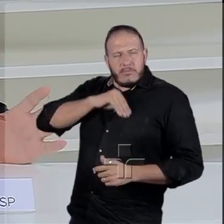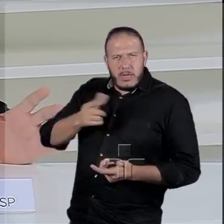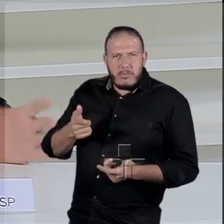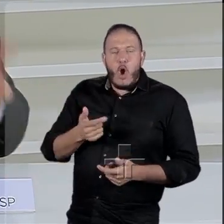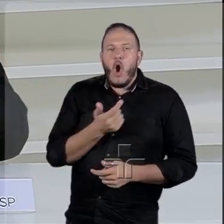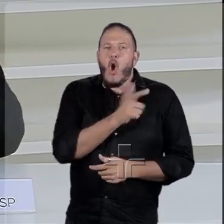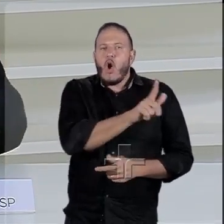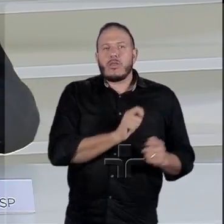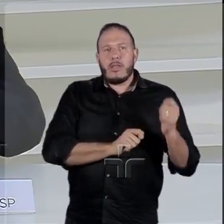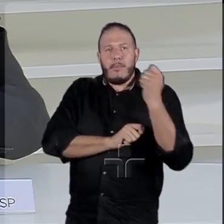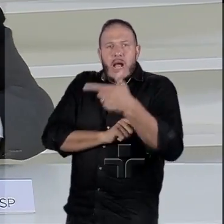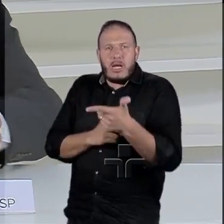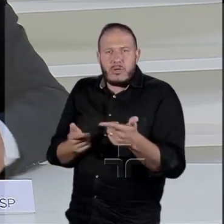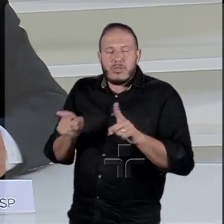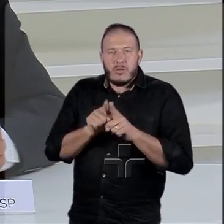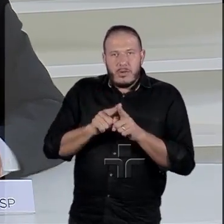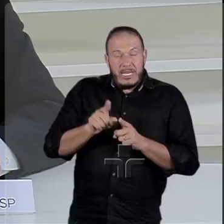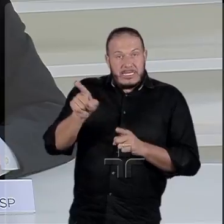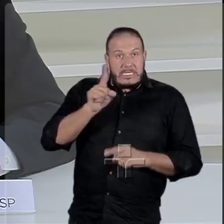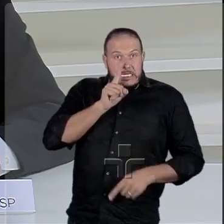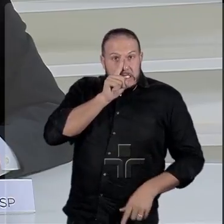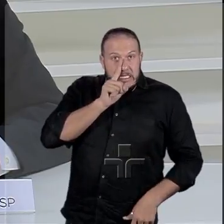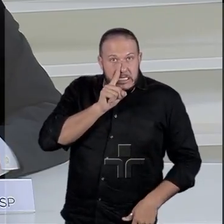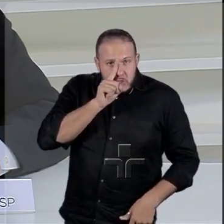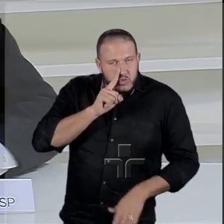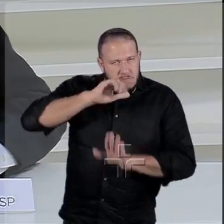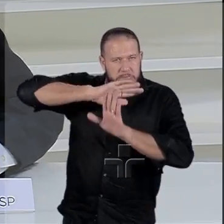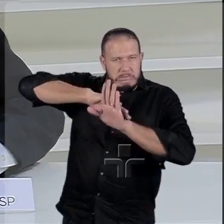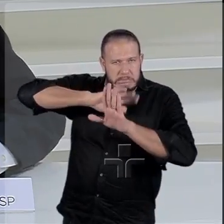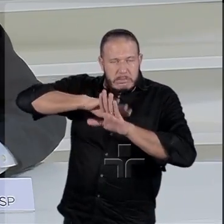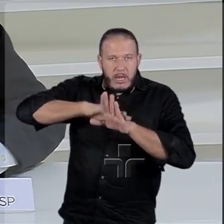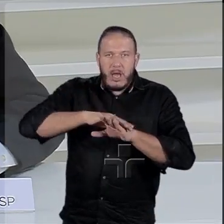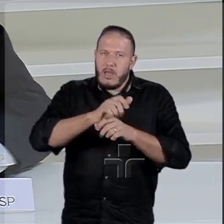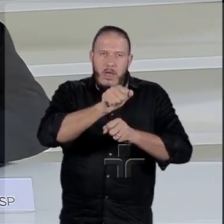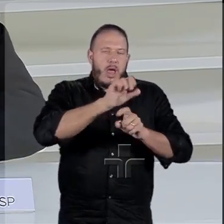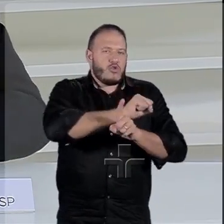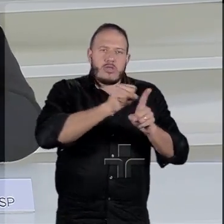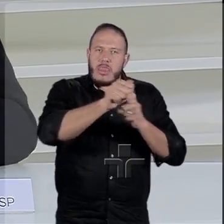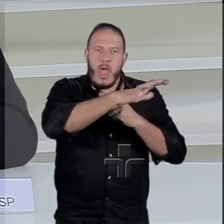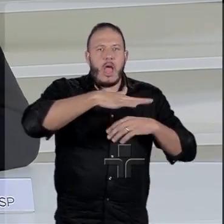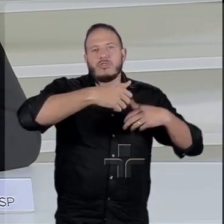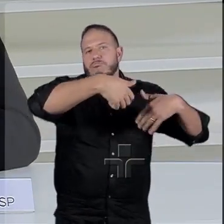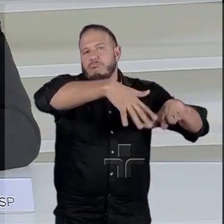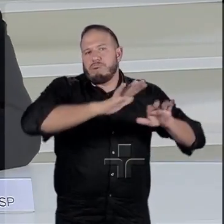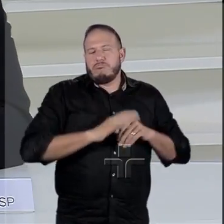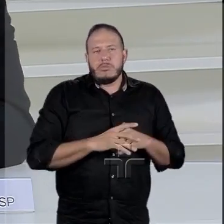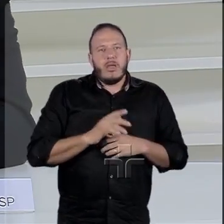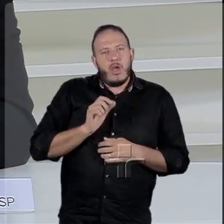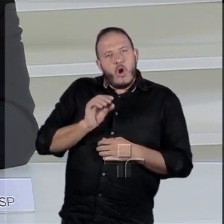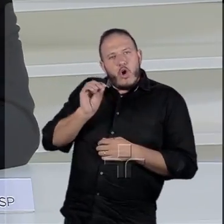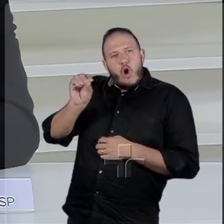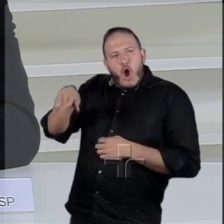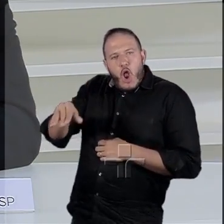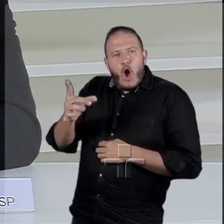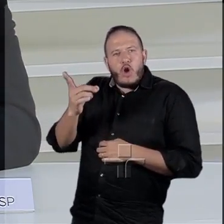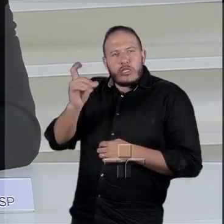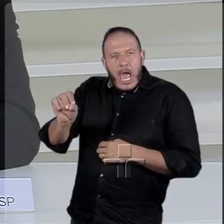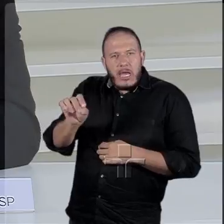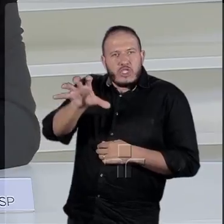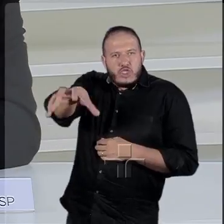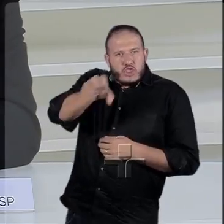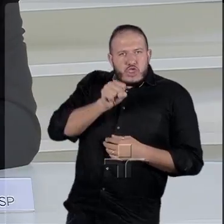mim. Então, estou transferindo esse risco e esse custo para o resto da sociedade. Eu ponho 10, tiro 100, alguém me deu